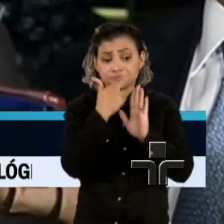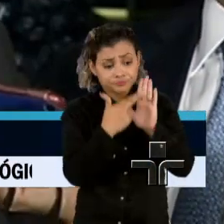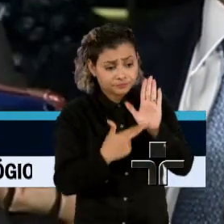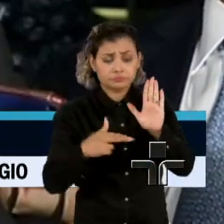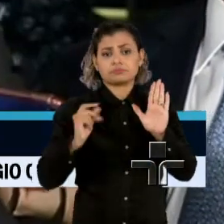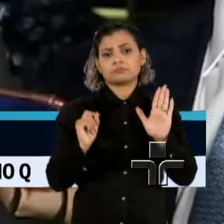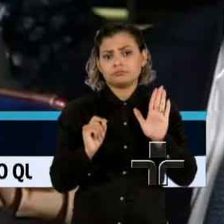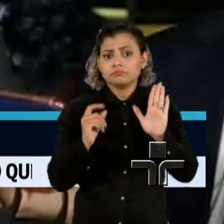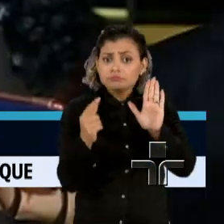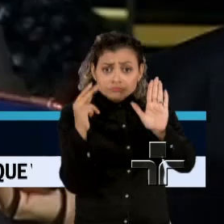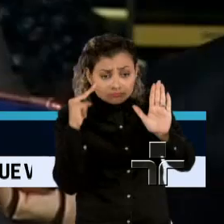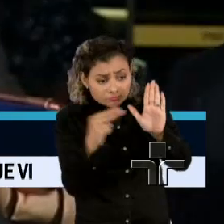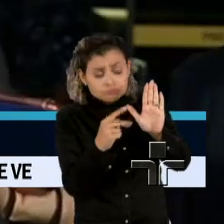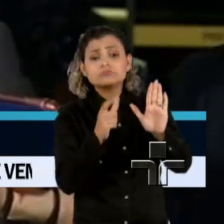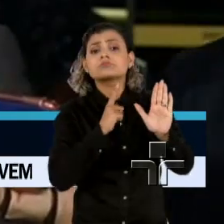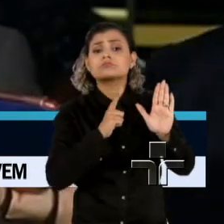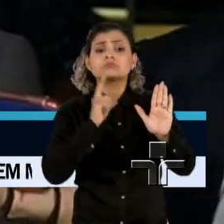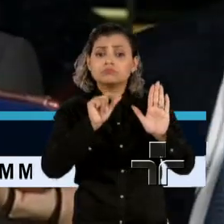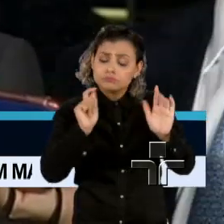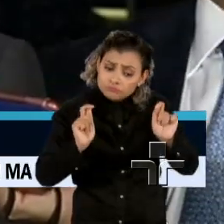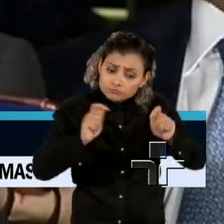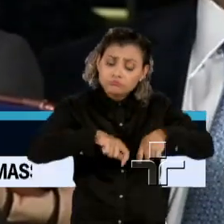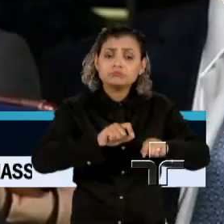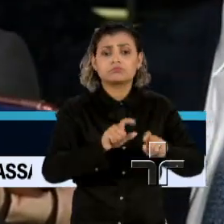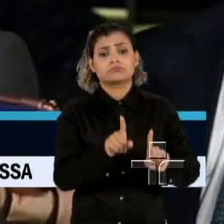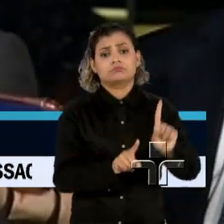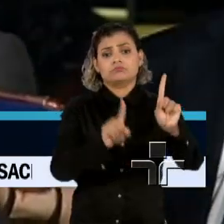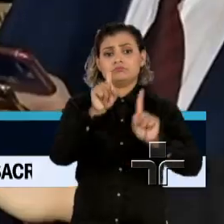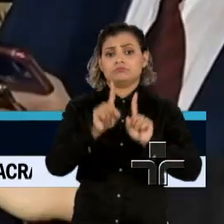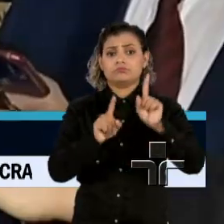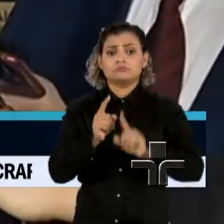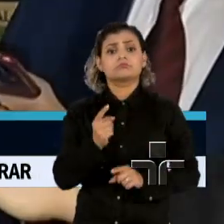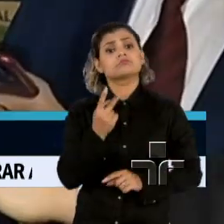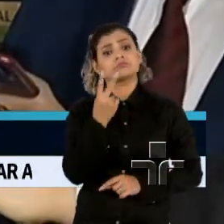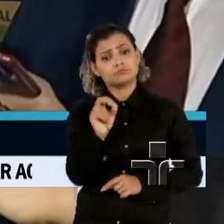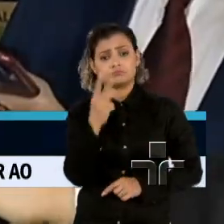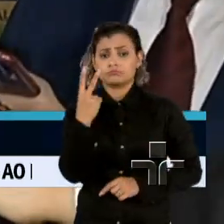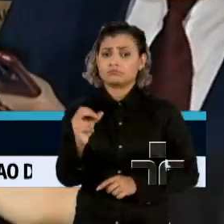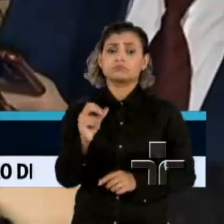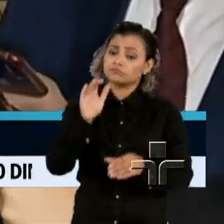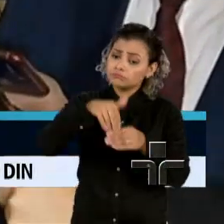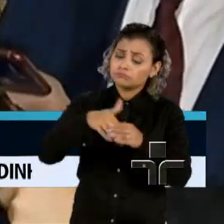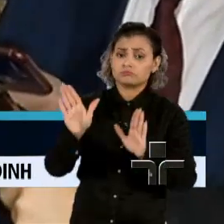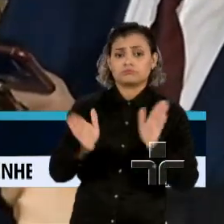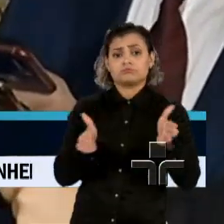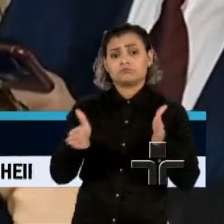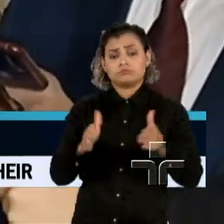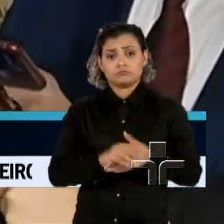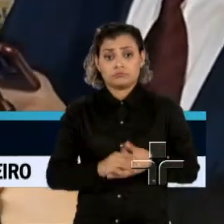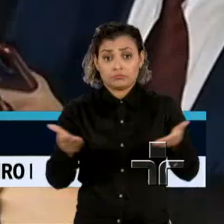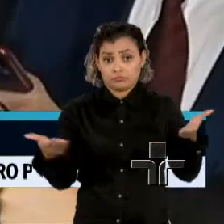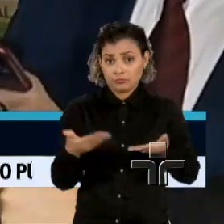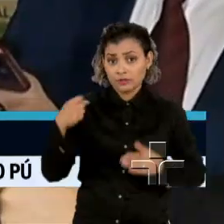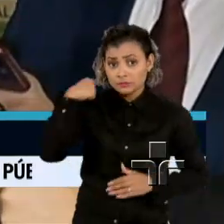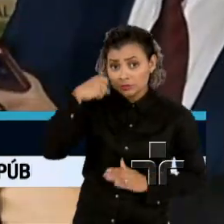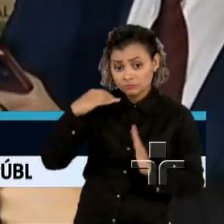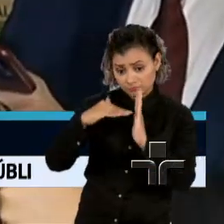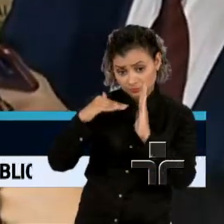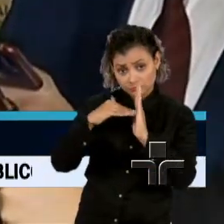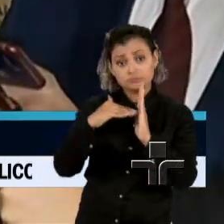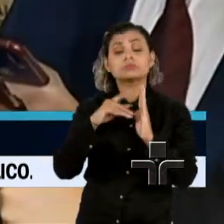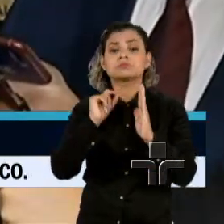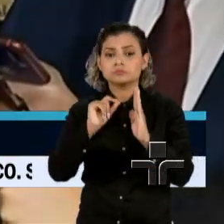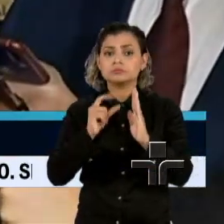regra que possa dar condições na disputa eleitoral do ano que vem. Hoje, o Senado exercitou a boa